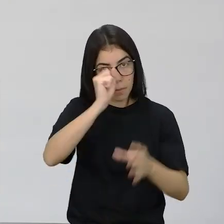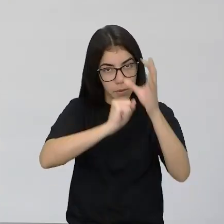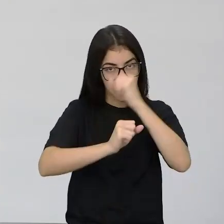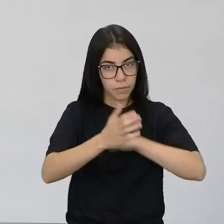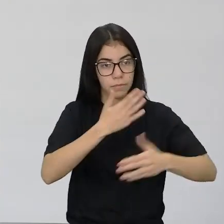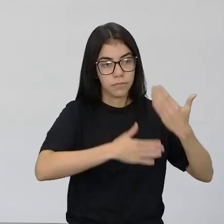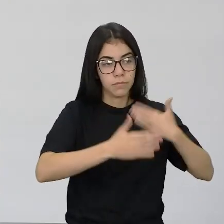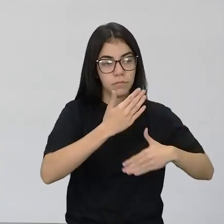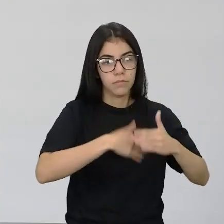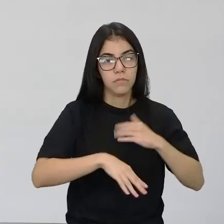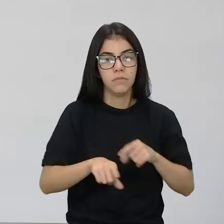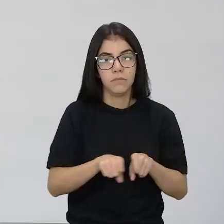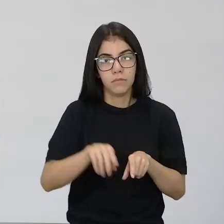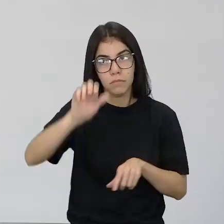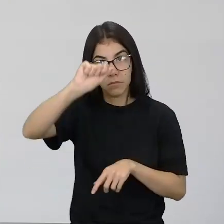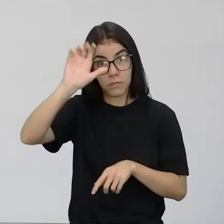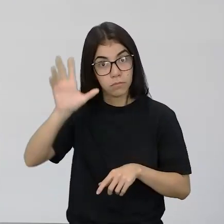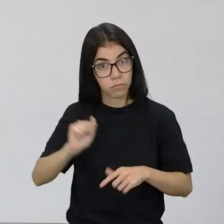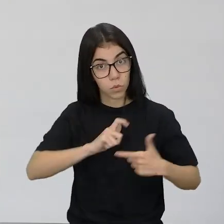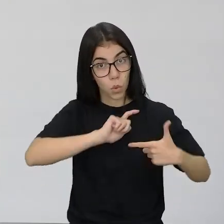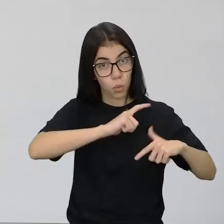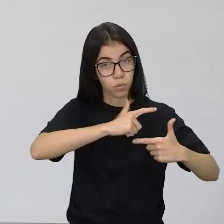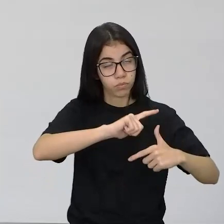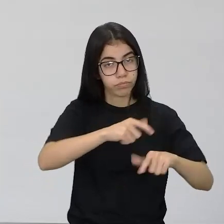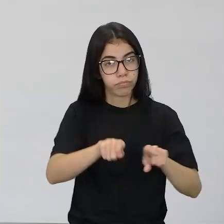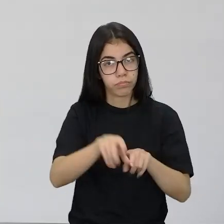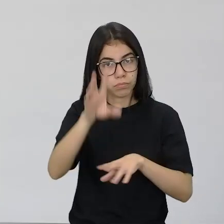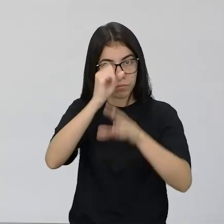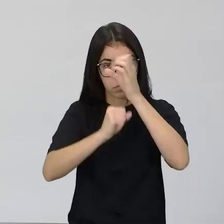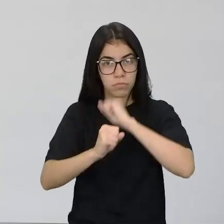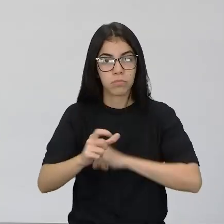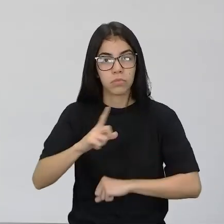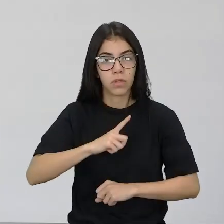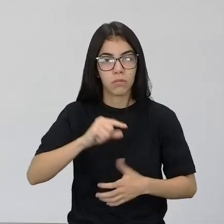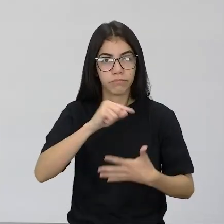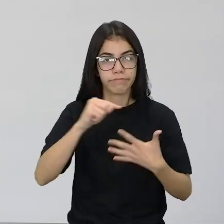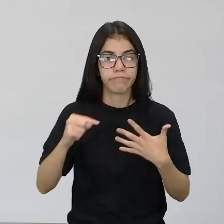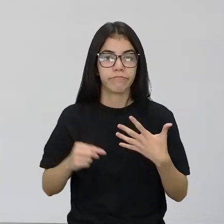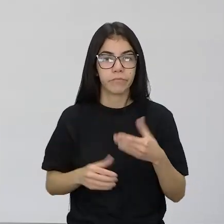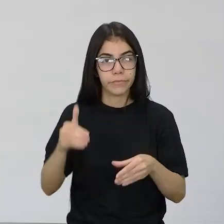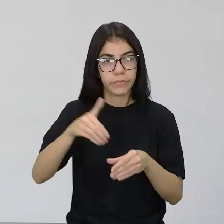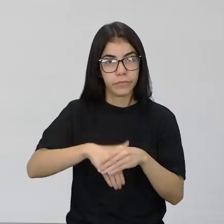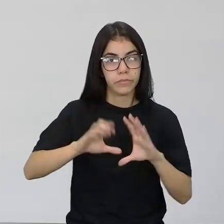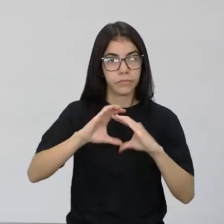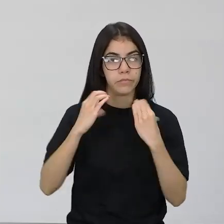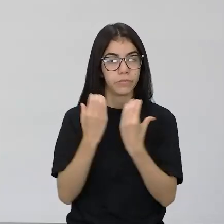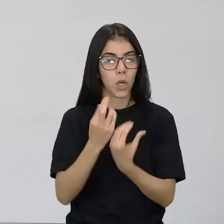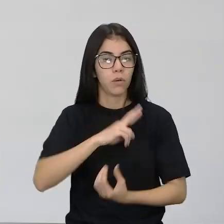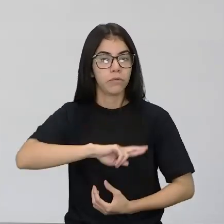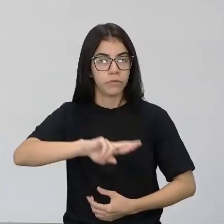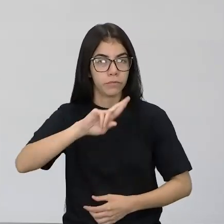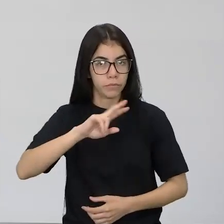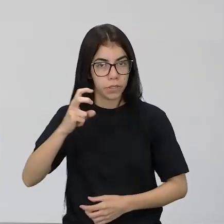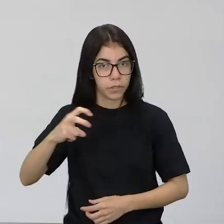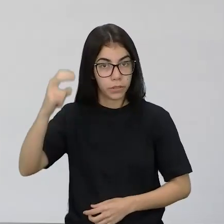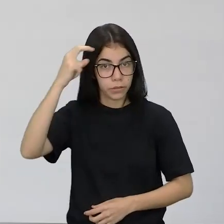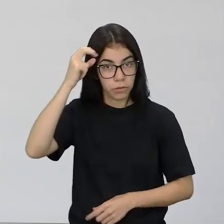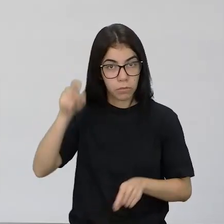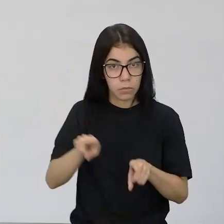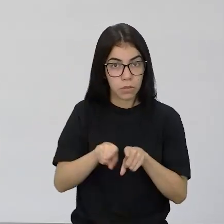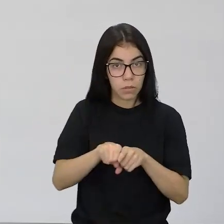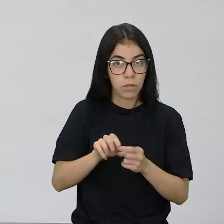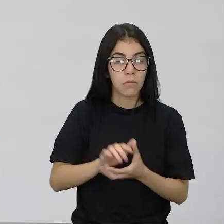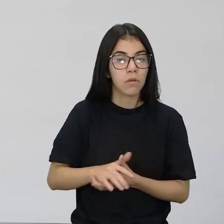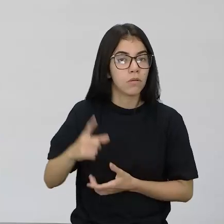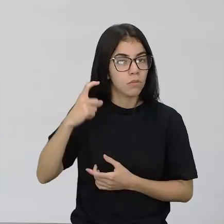que eles trouxeram aí da África. Então, está muito presente aí o tempo todo aí nessa comunidade, na religião, na cultura, no seu